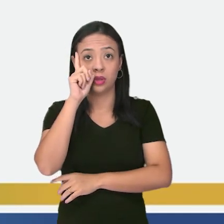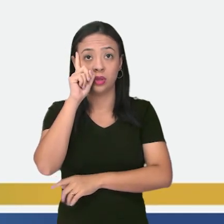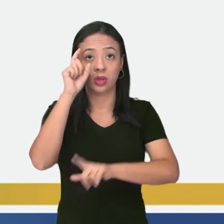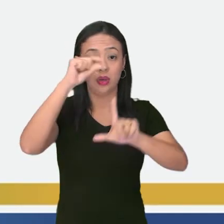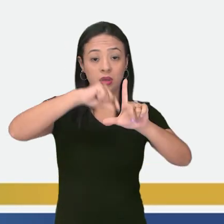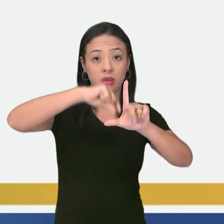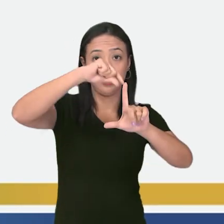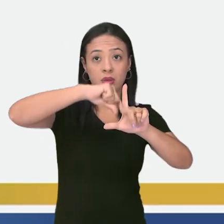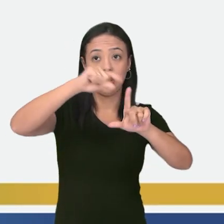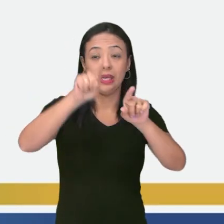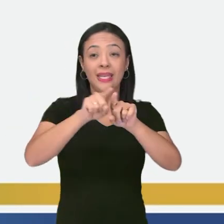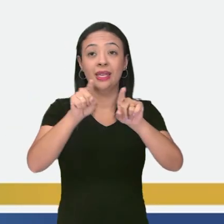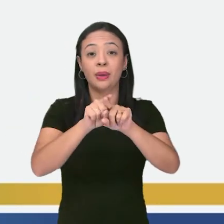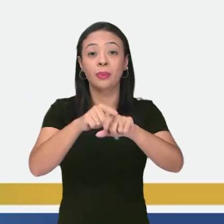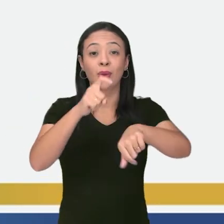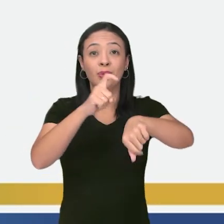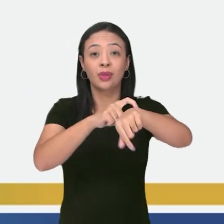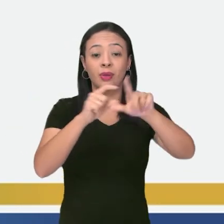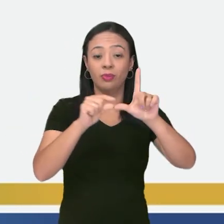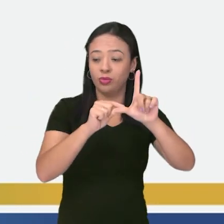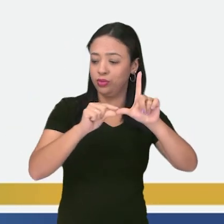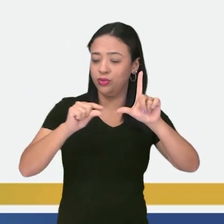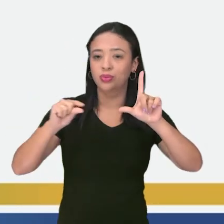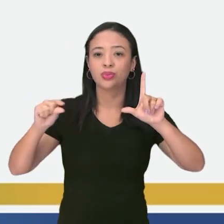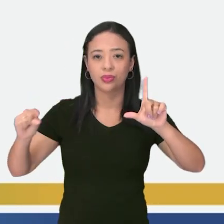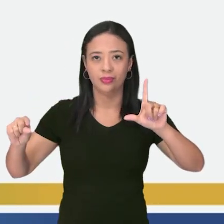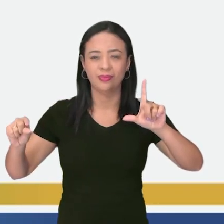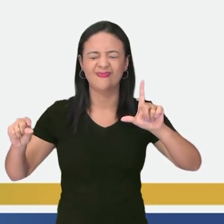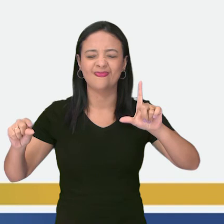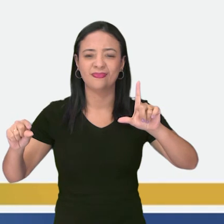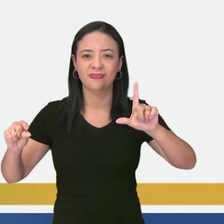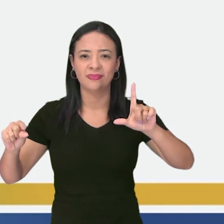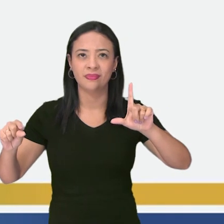o tempo na linha horizontal.